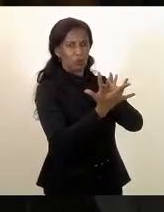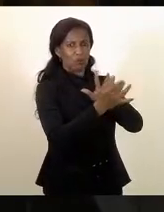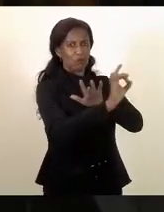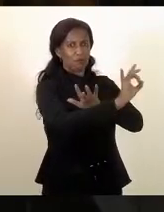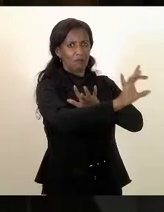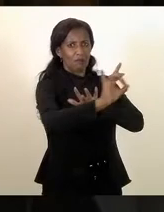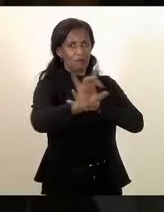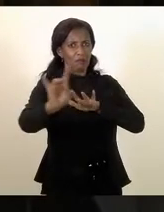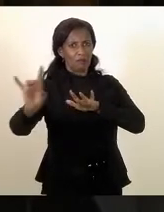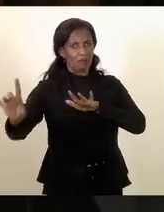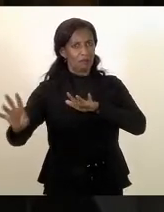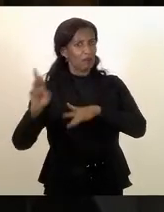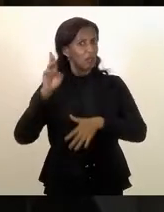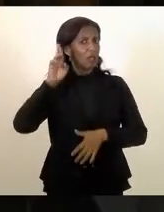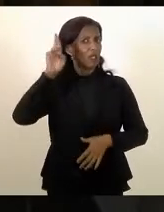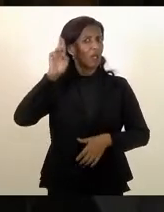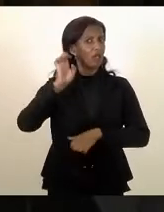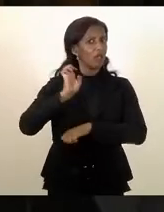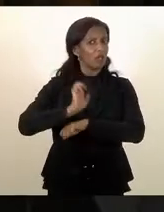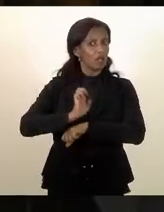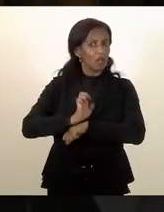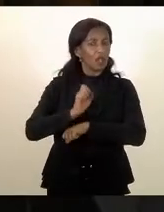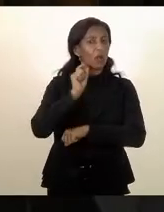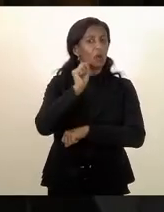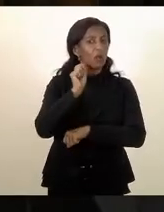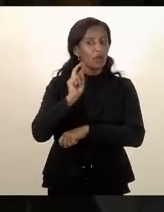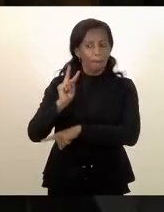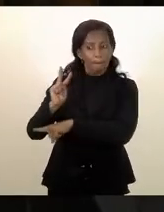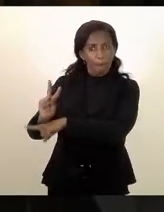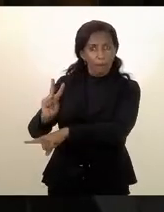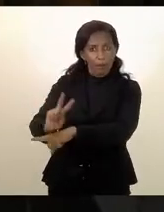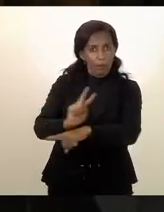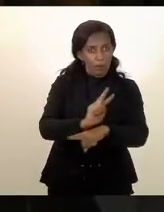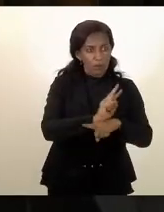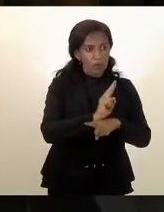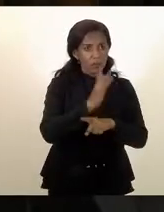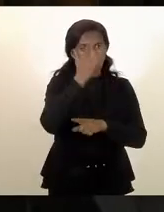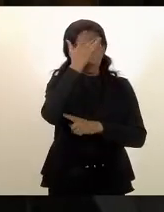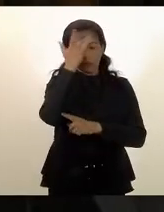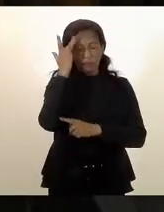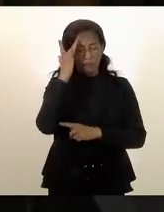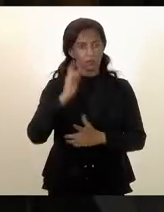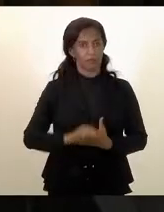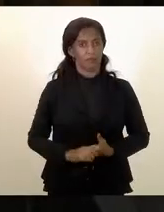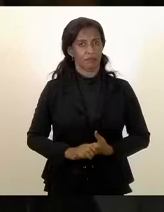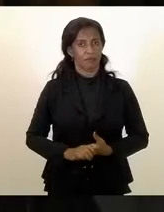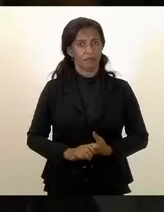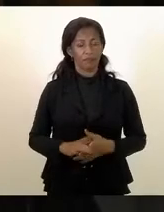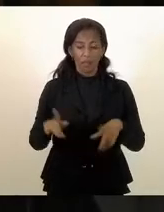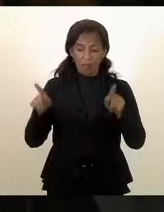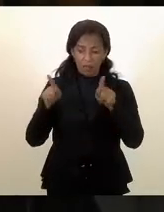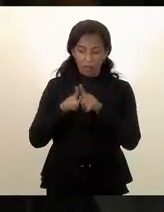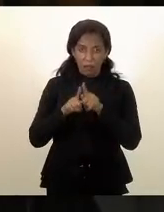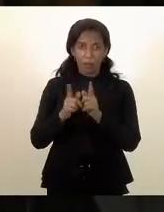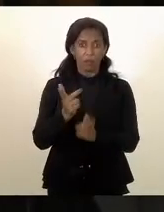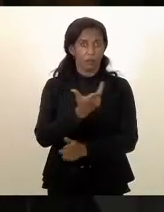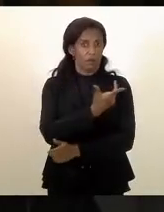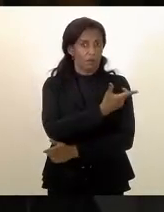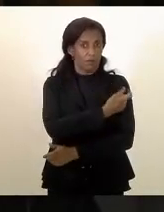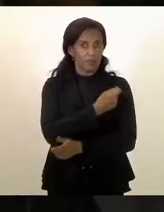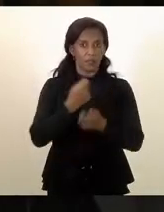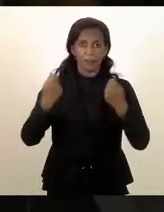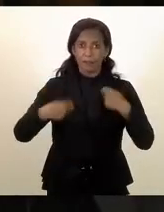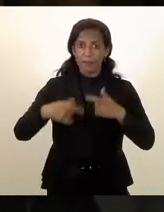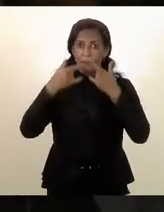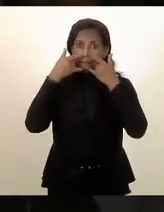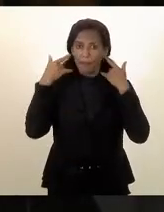responsabilidade do estado é fazer a proteção a esse público e além de ter que estar vacinado tem que estar